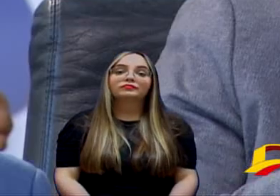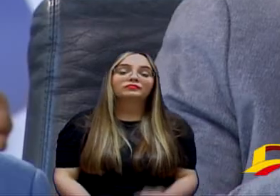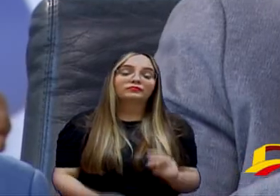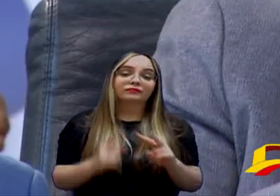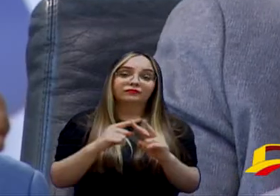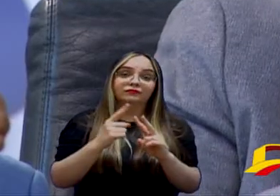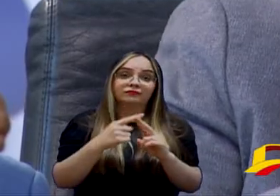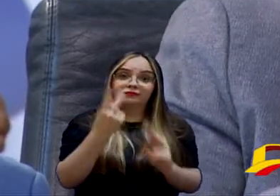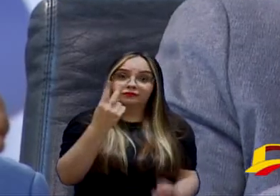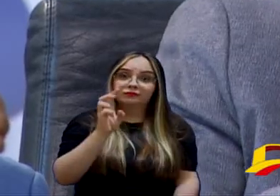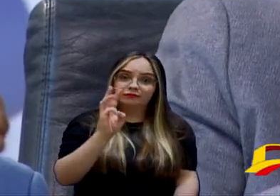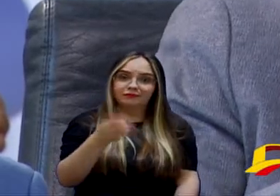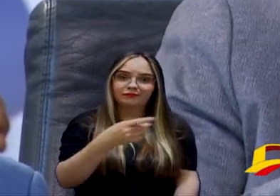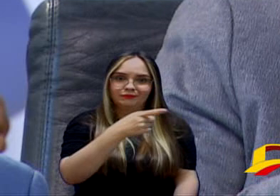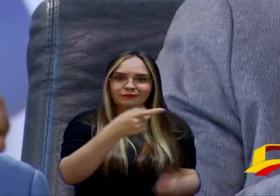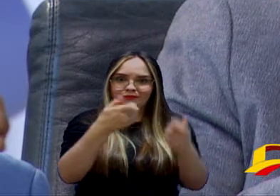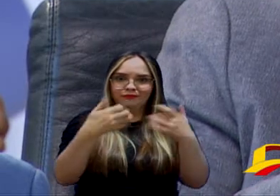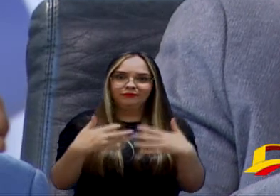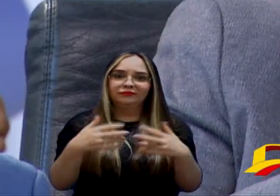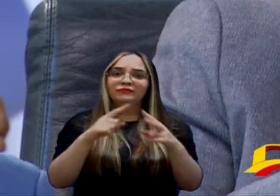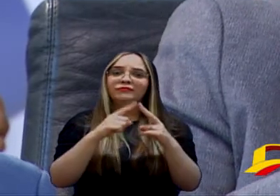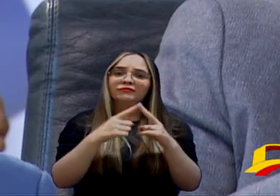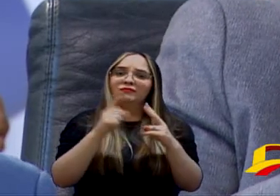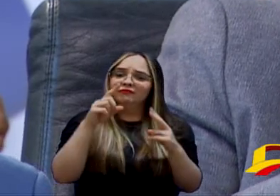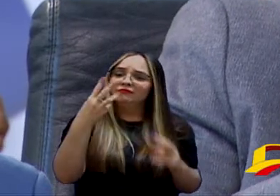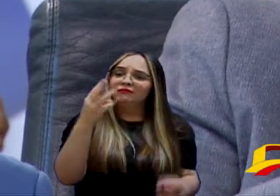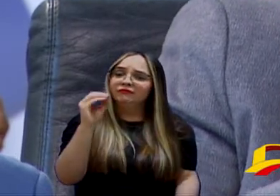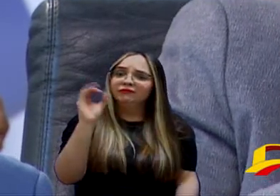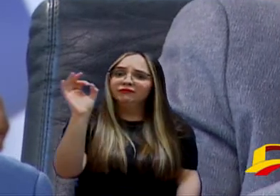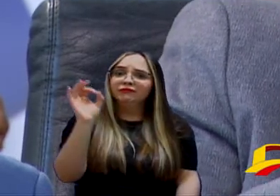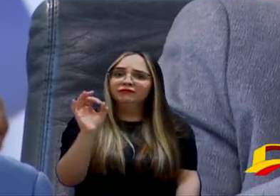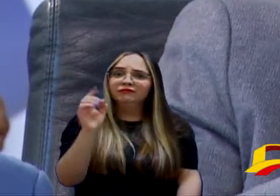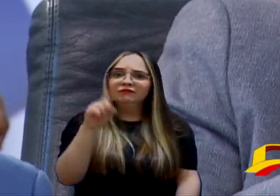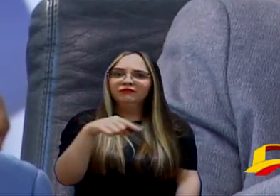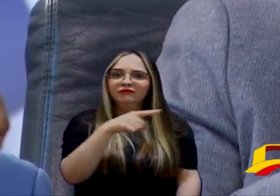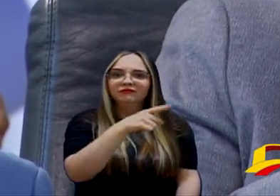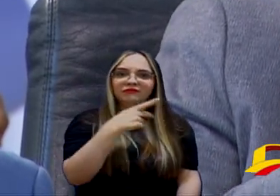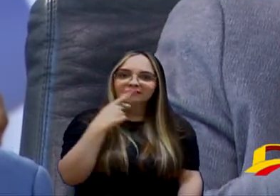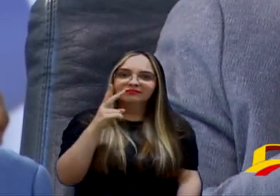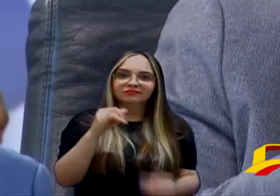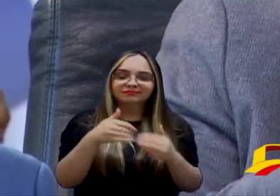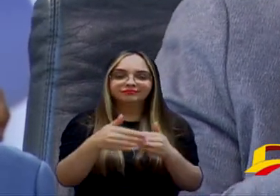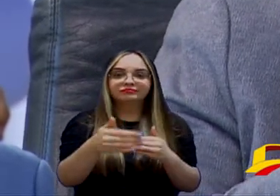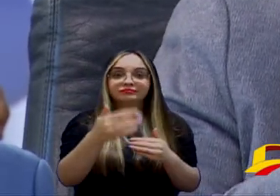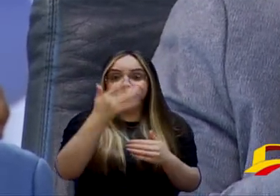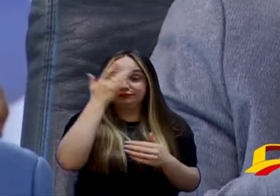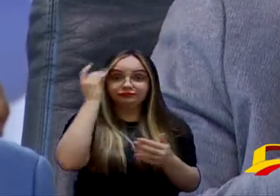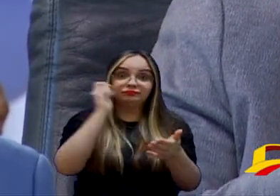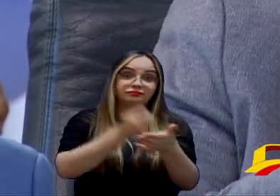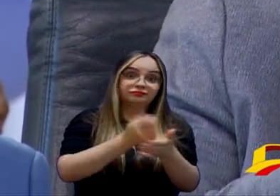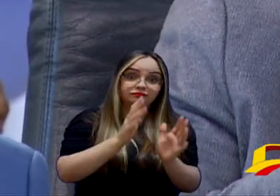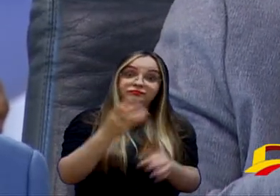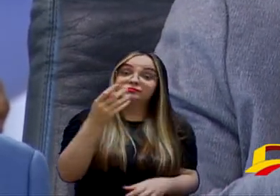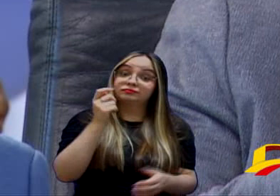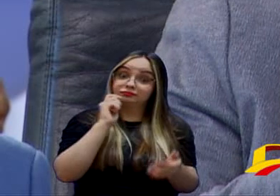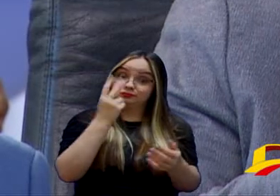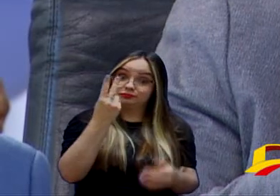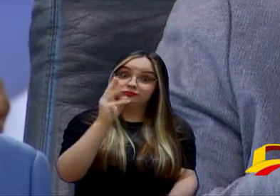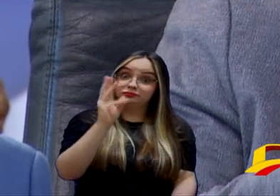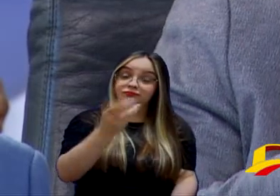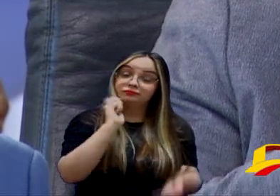esses dois milhões que o senhor falou aí é os 30% do que o senhor ia falar agora que vê se o pessoal pagou agora isso que pagaram né